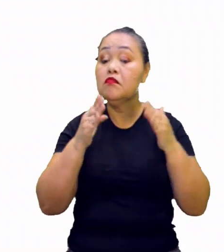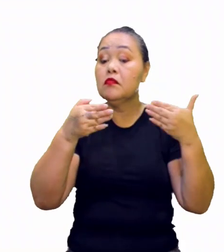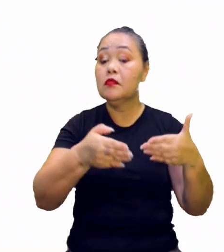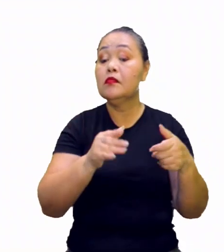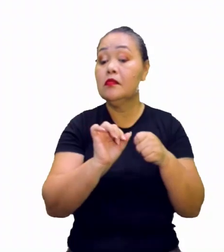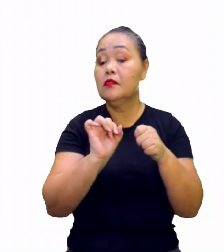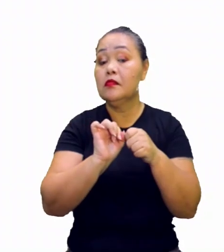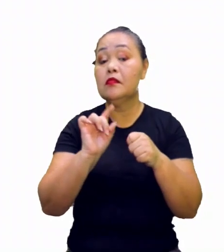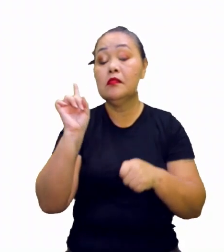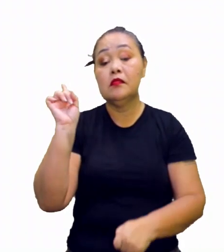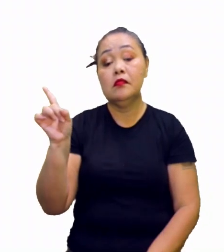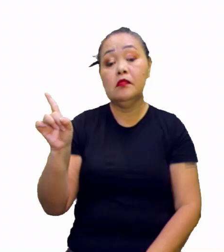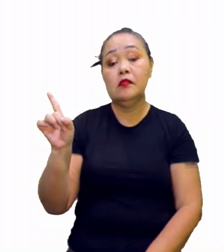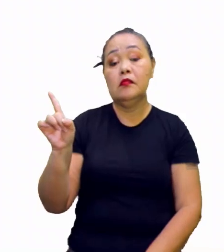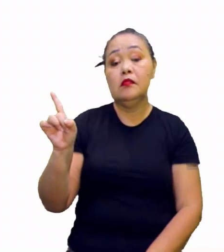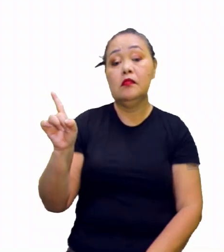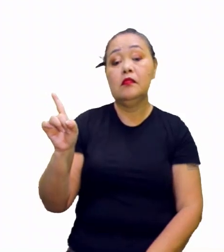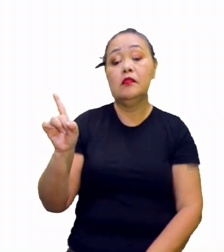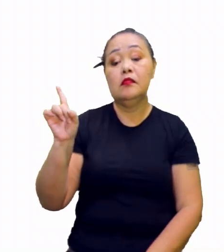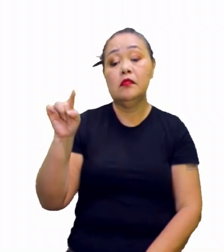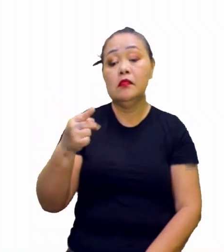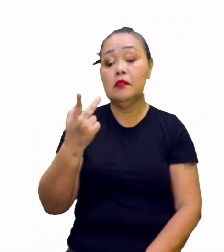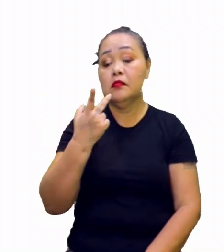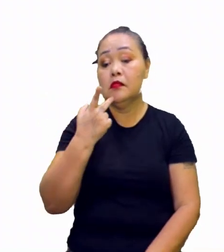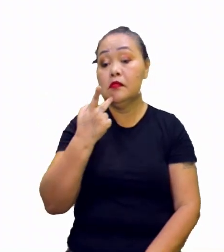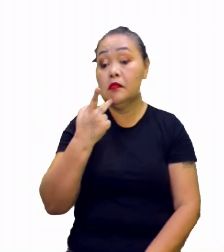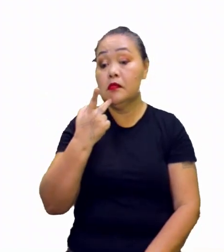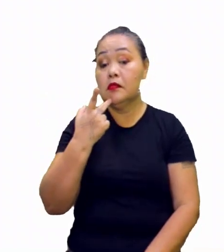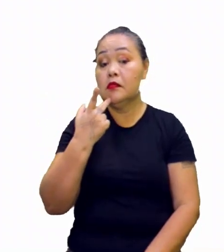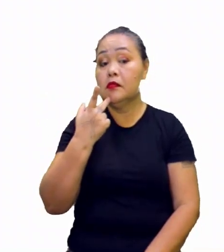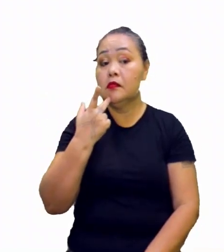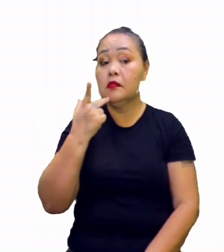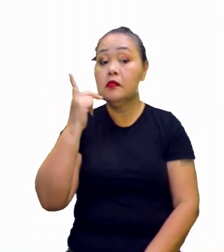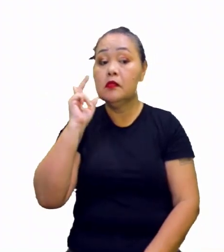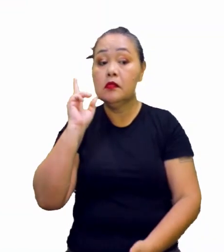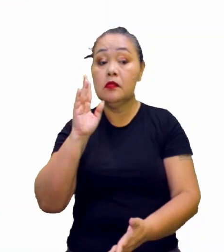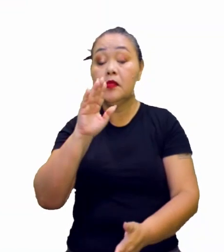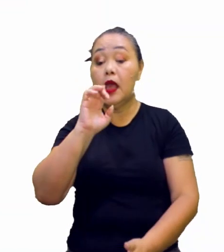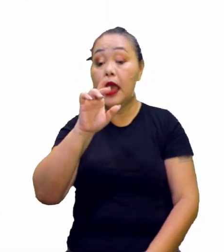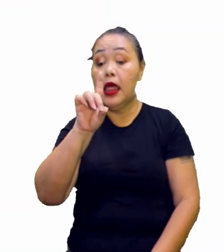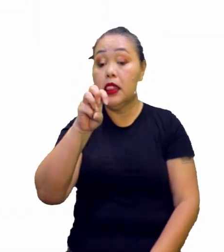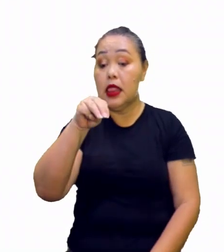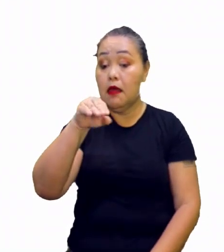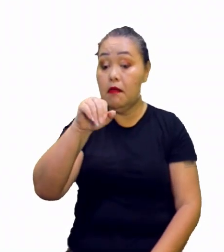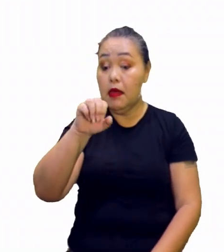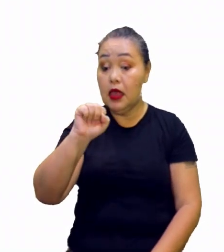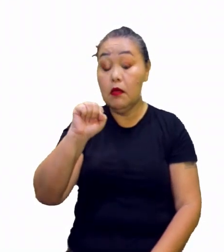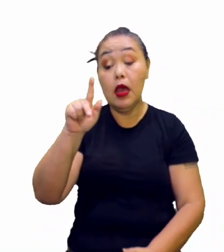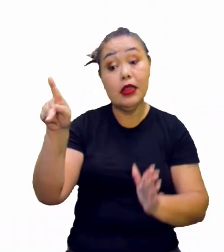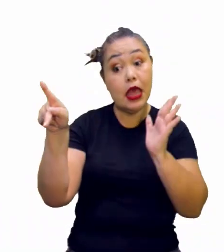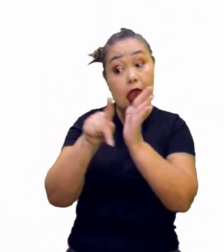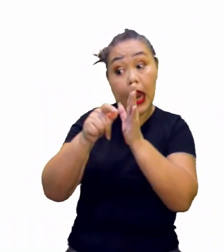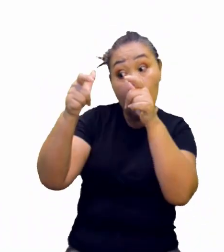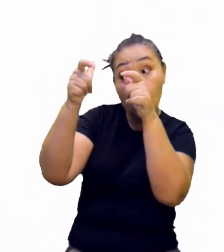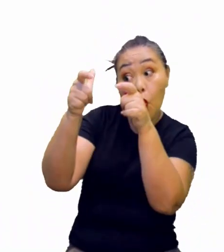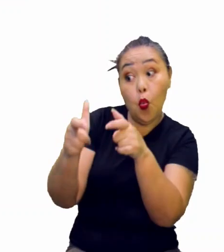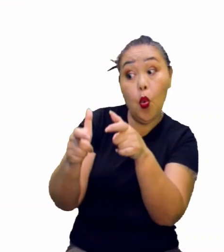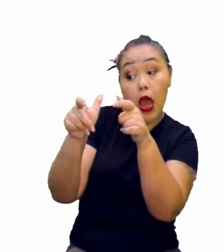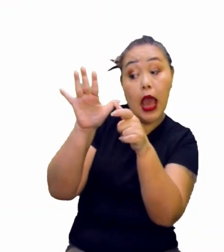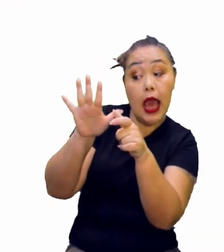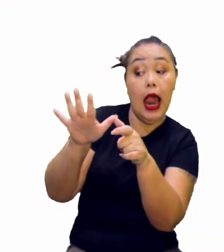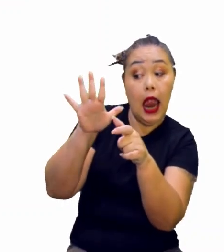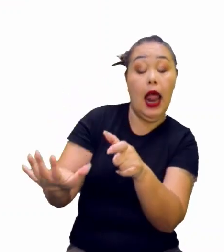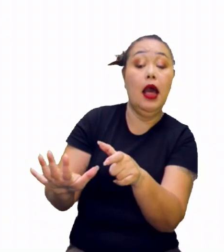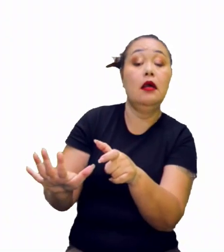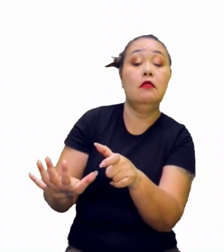lá. Uma coisa é, quando fala de endemismo, só é dali, daquela região. Professor,